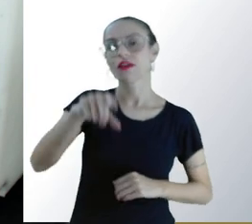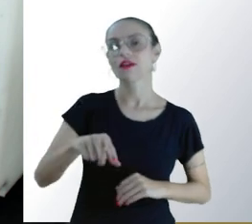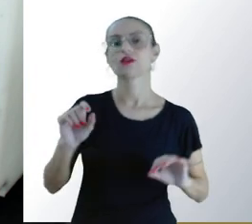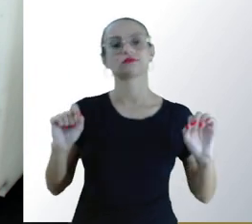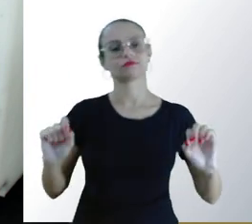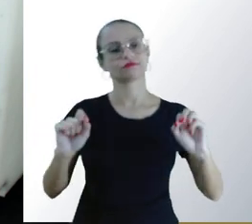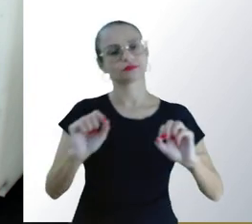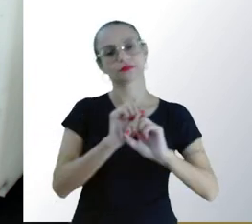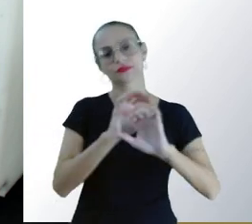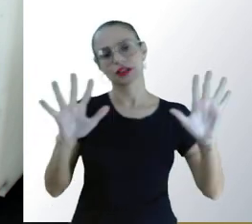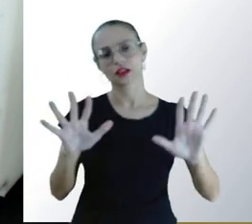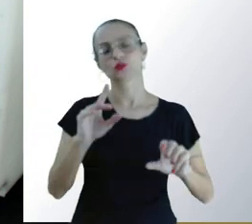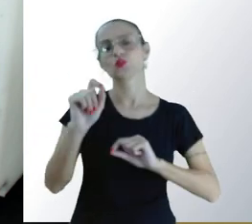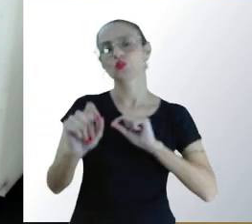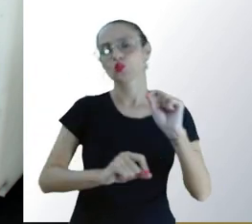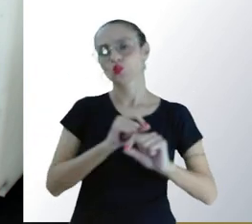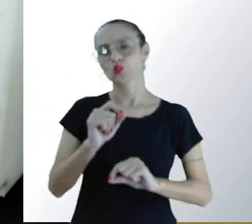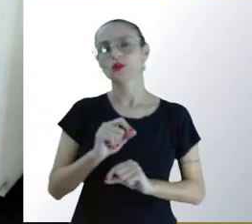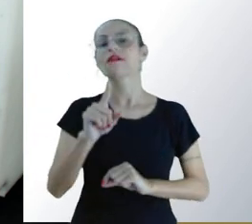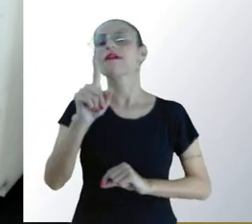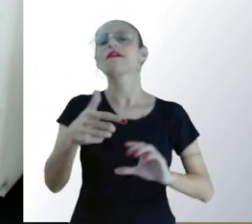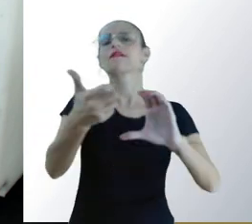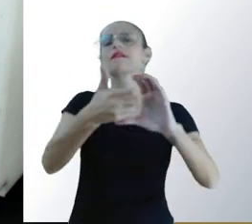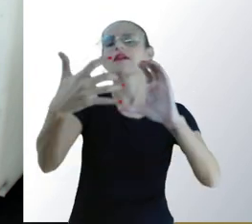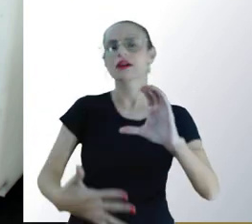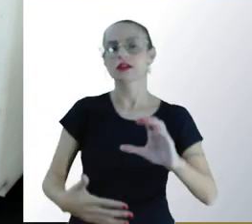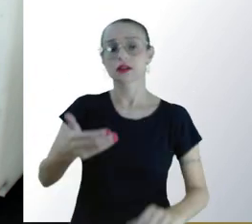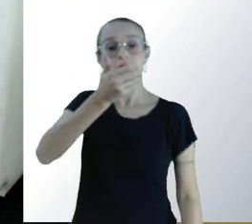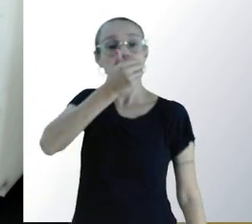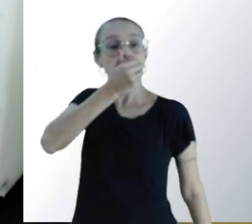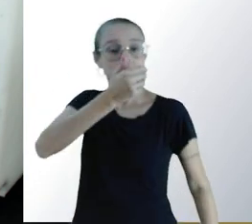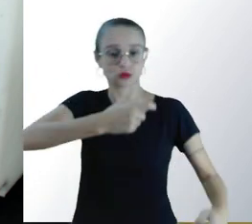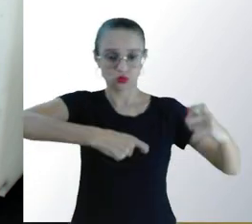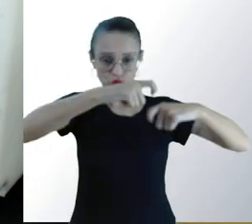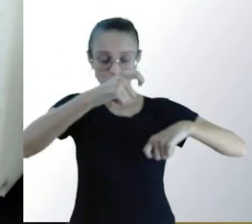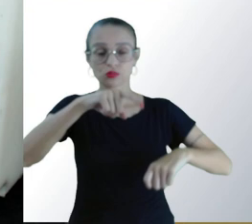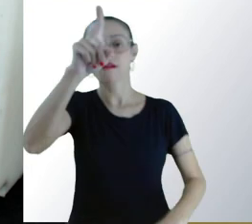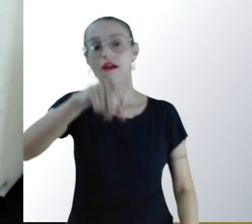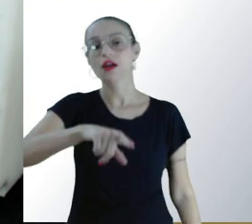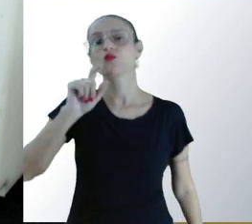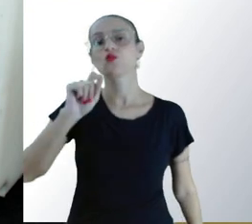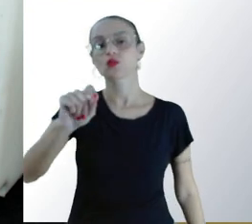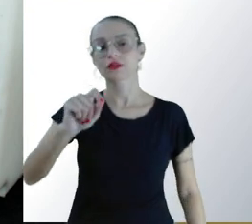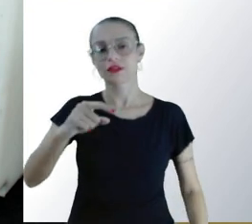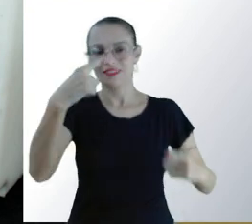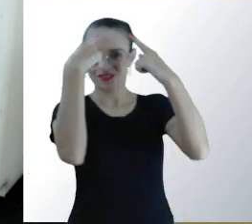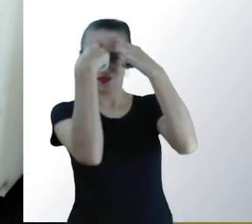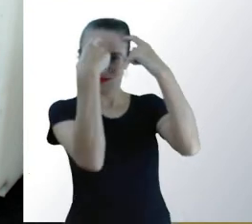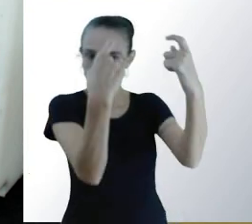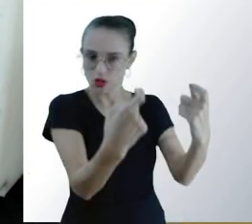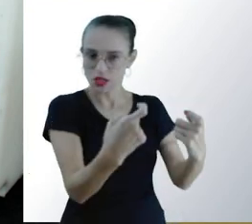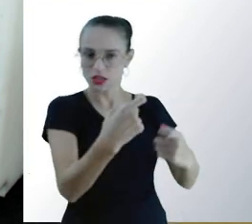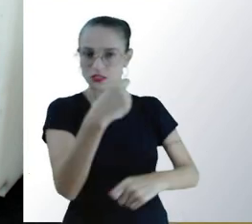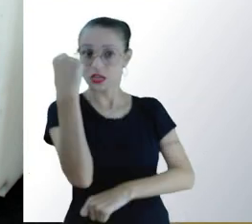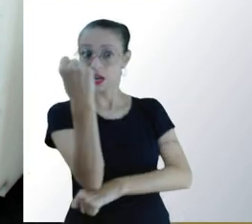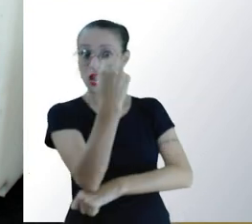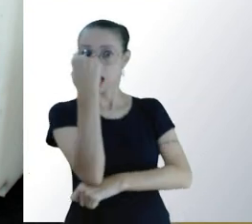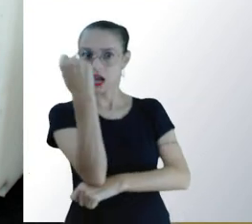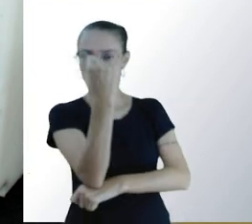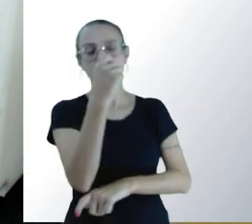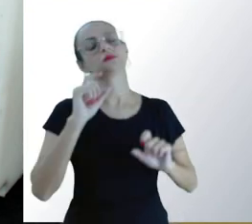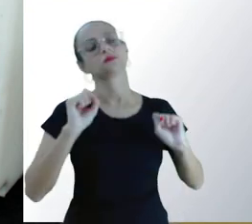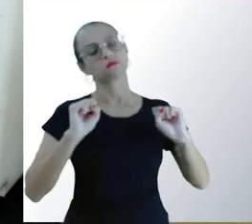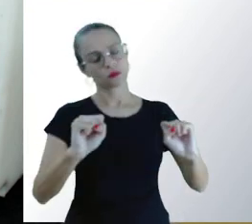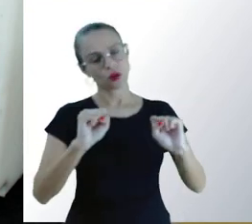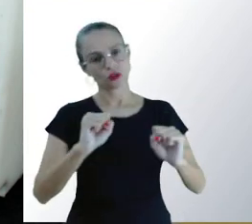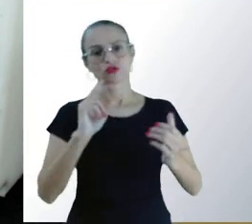que o que caracteriza o estupro, para caracterizar, precisa da violência ou da grave ameaça. Pode também